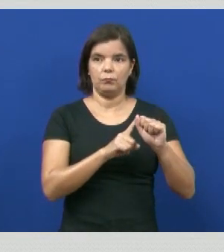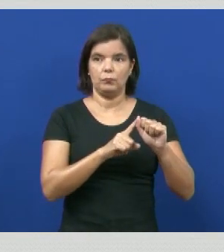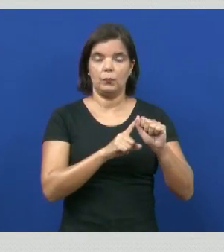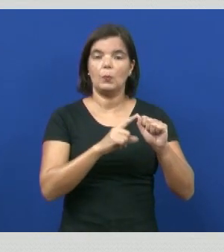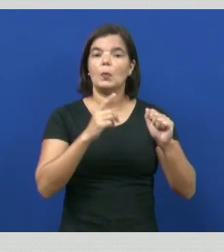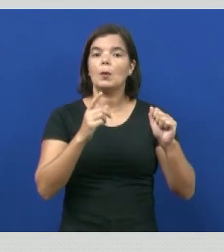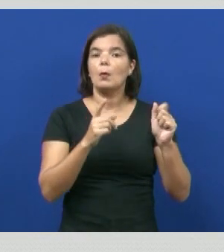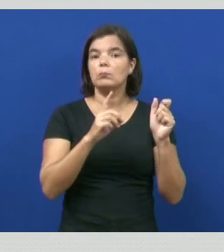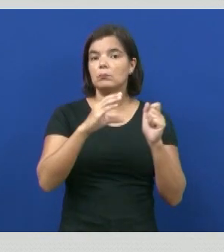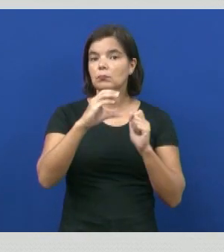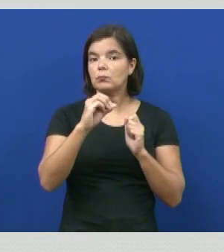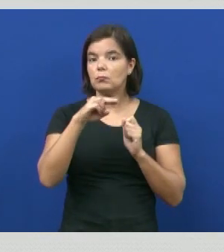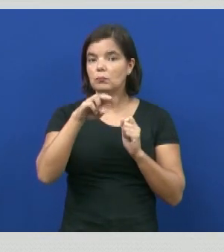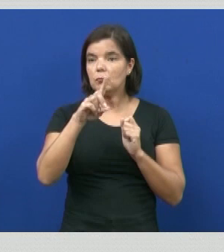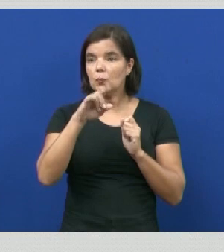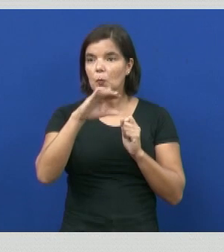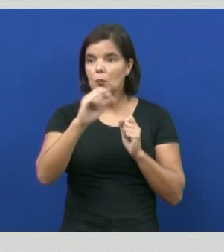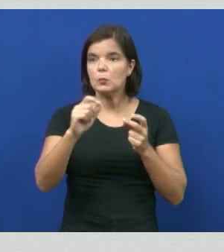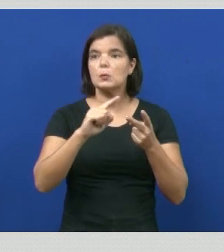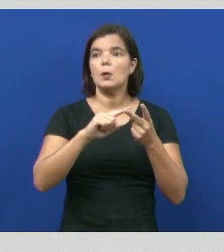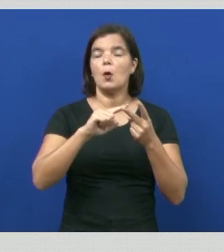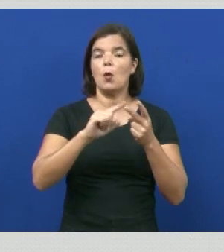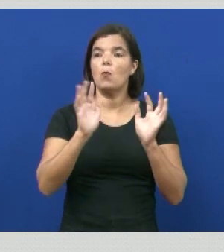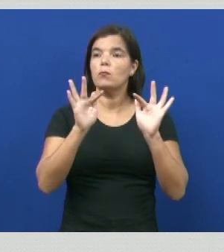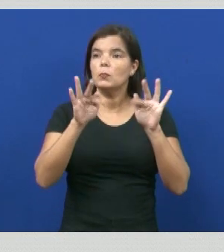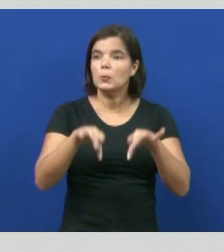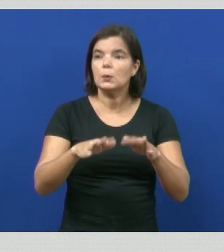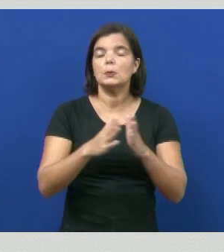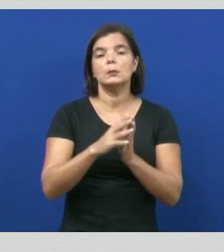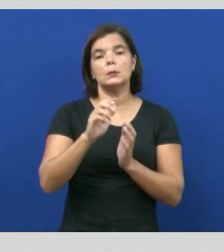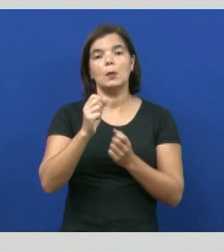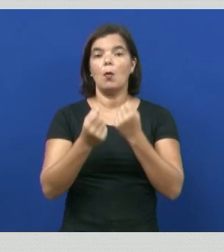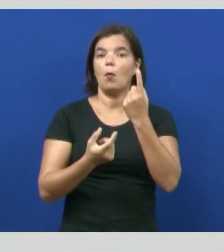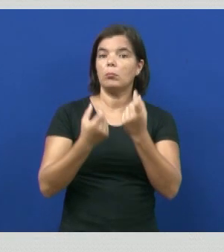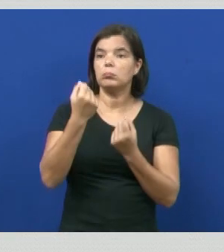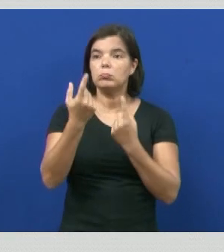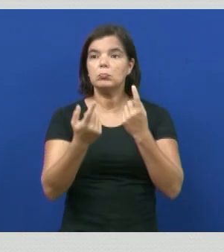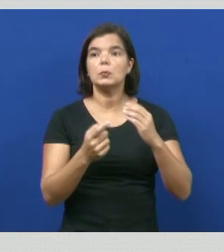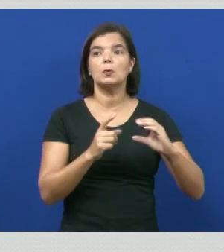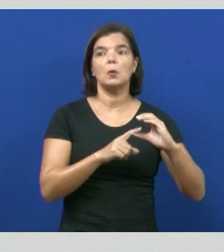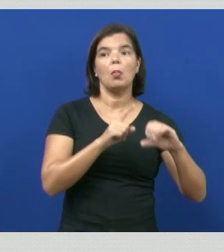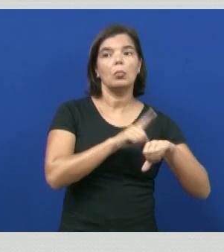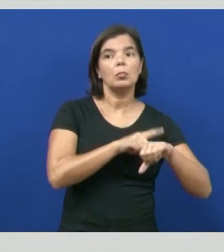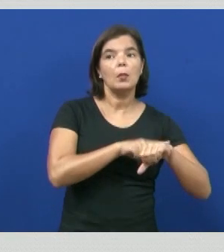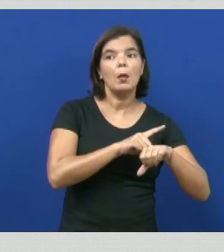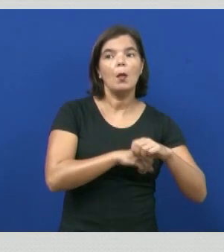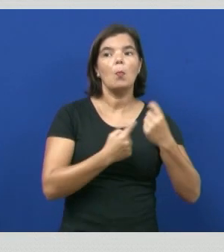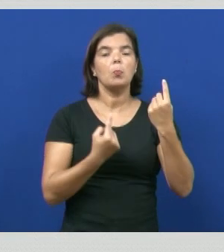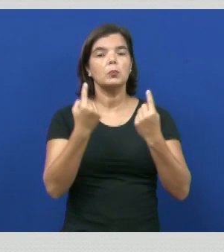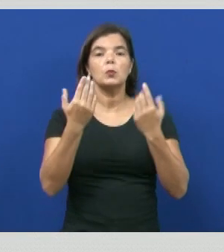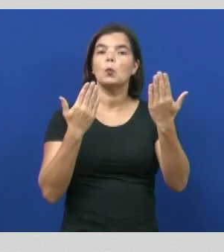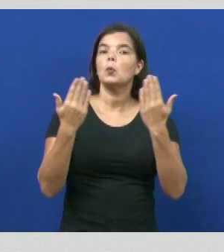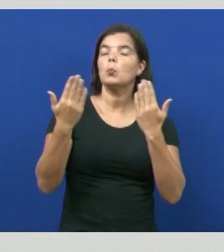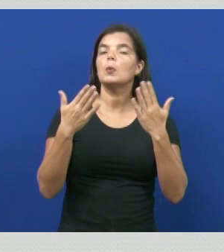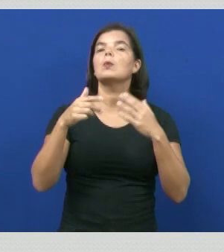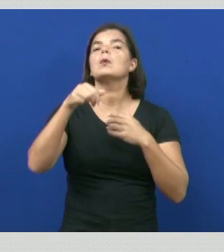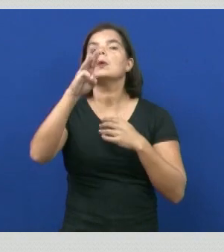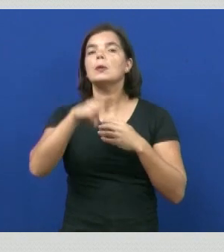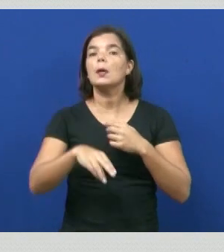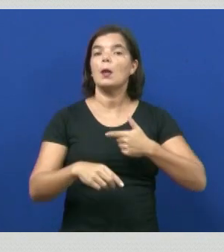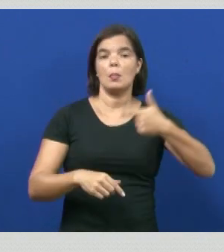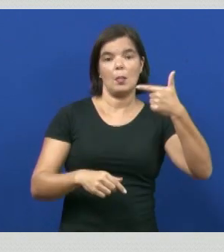condição, conclusão e alternância. E a segunda, tempo, oposição e comparação. E aí, o que vocês acham? Quem aí foi na